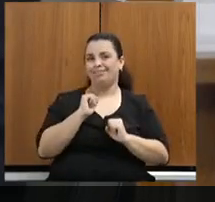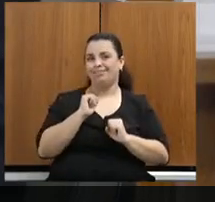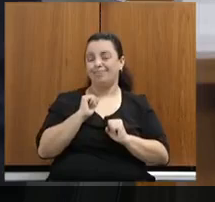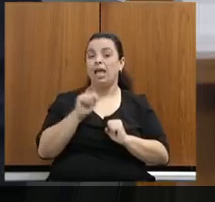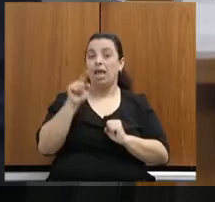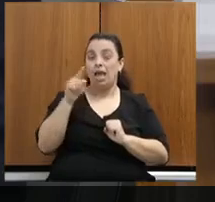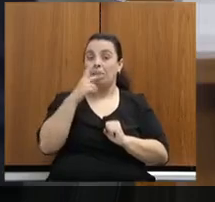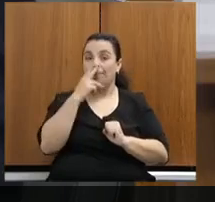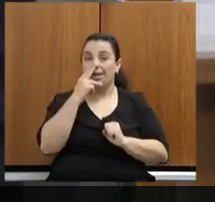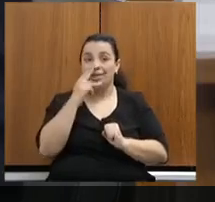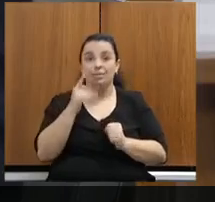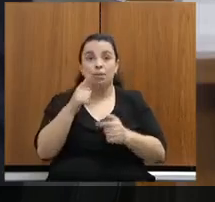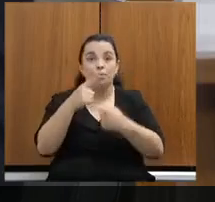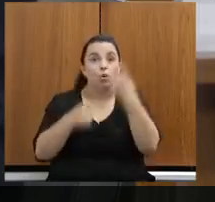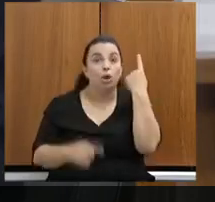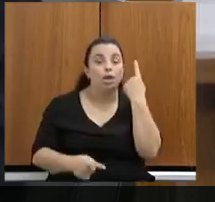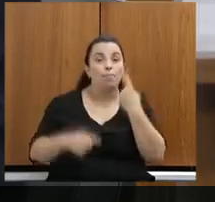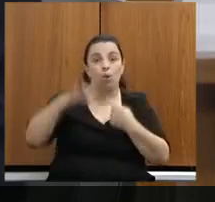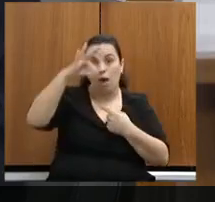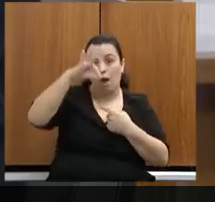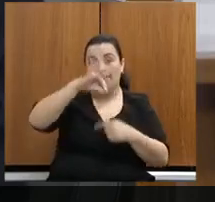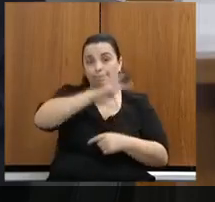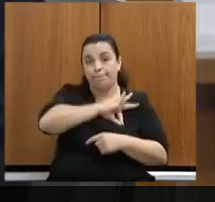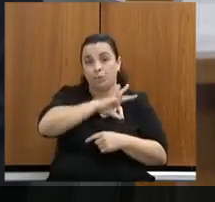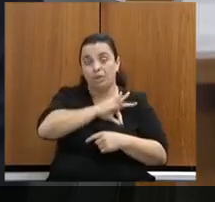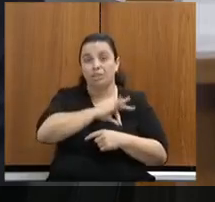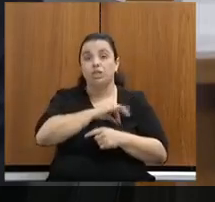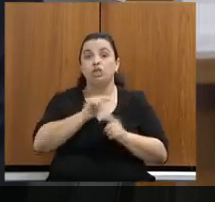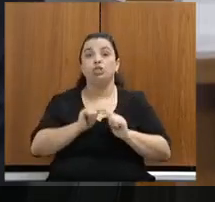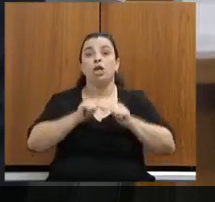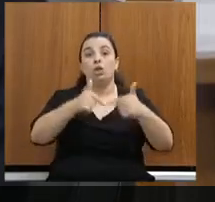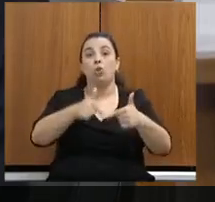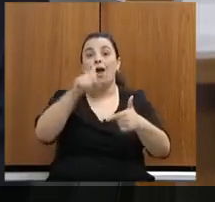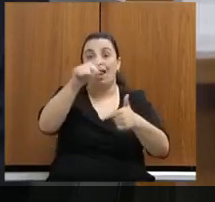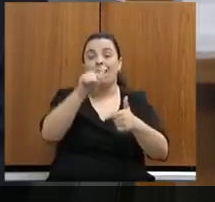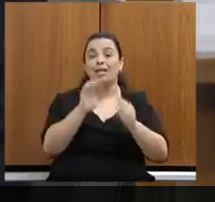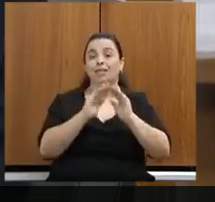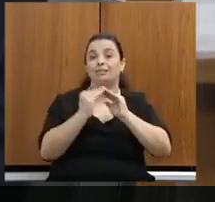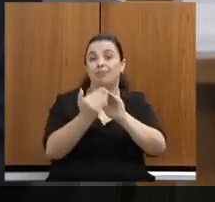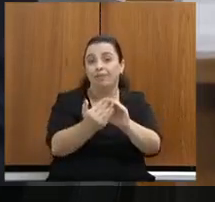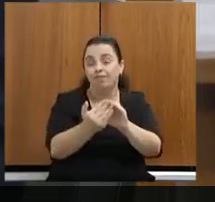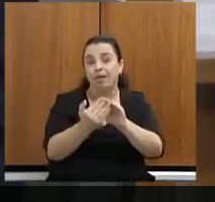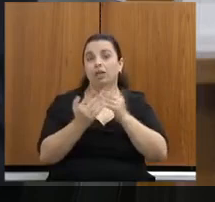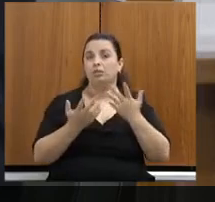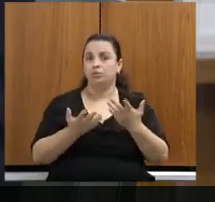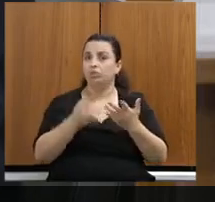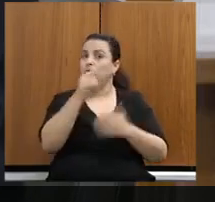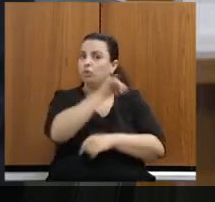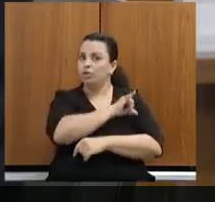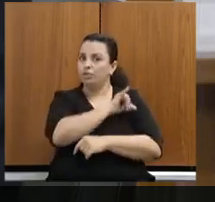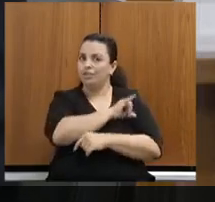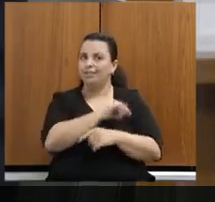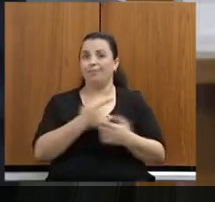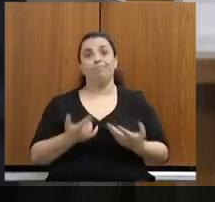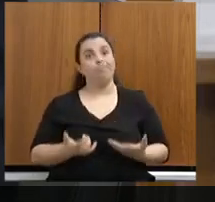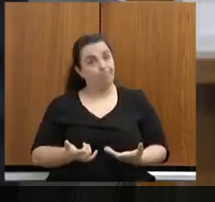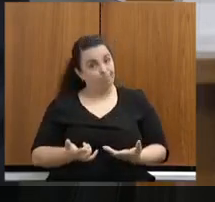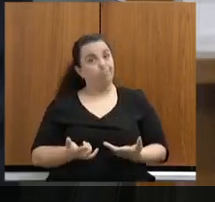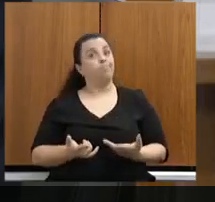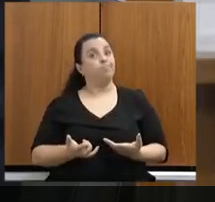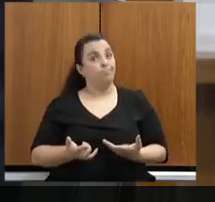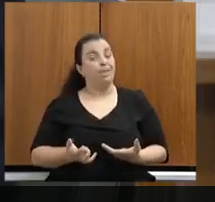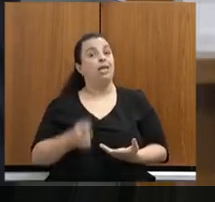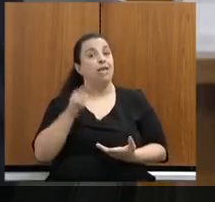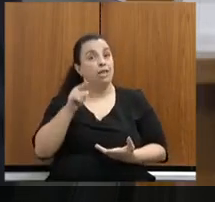impulsionar nas comunidades com a desculpa da convite e para que você ter uma ideia hoje criminosos do Brasil inteiro vão se humilhar no rio